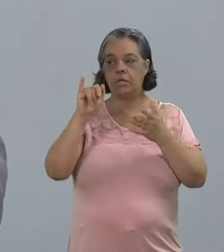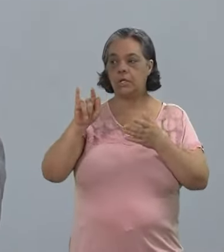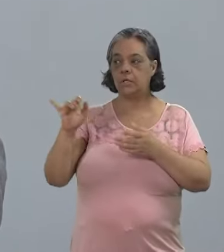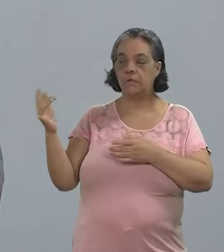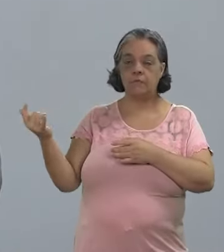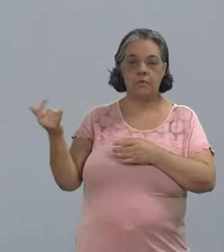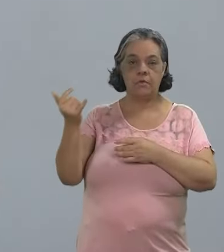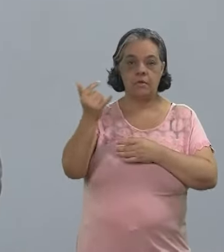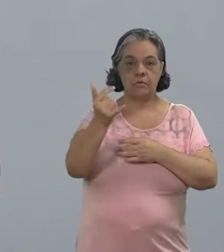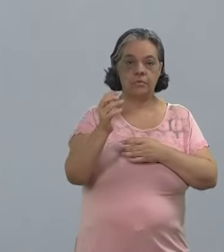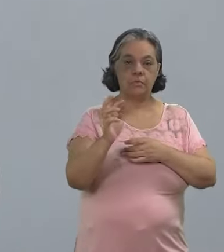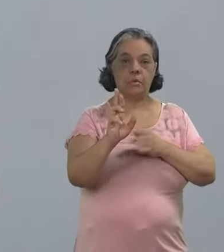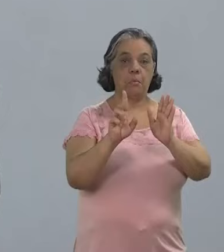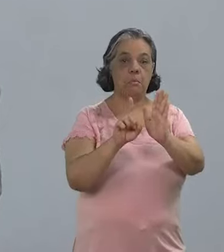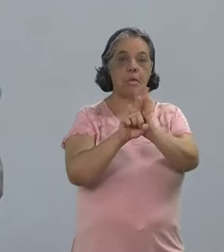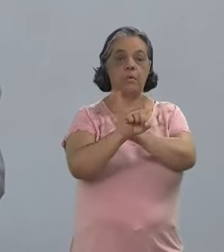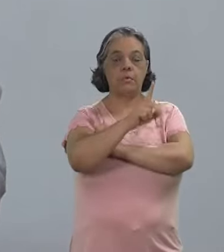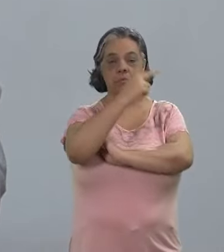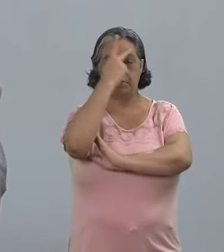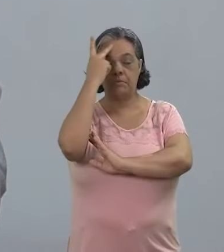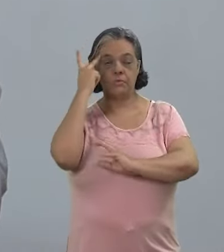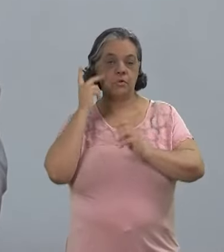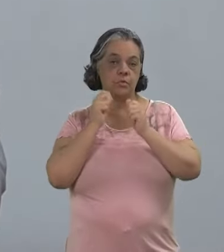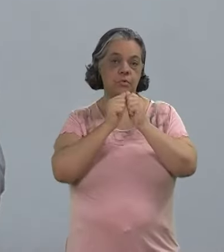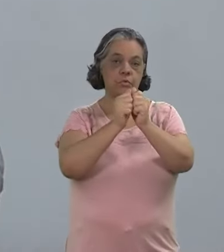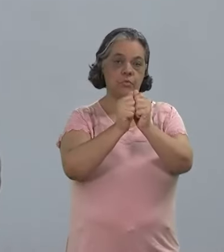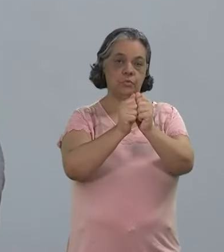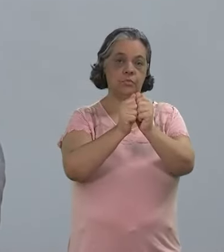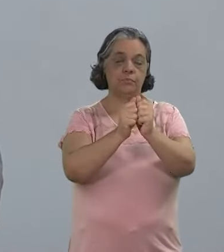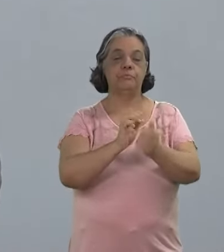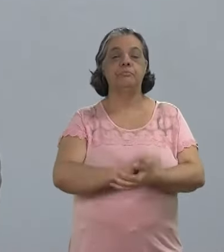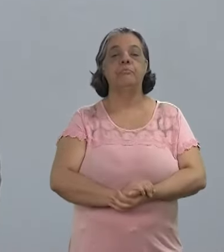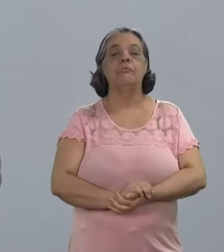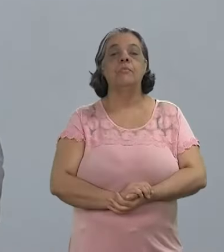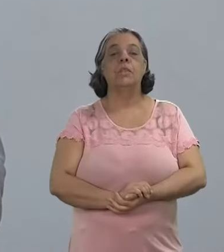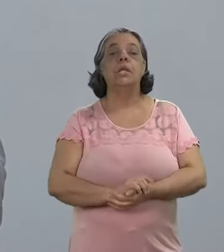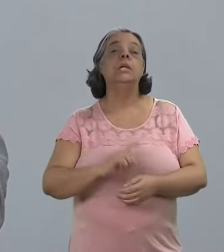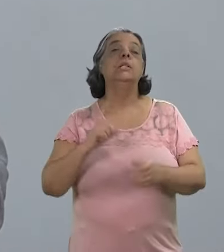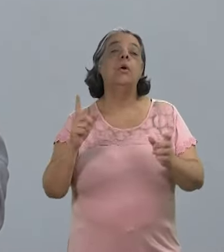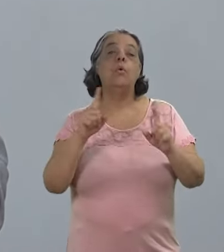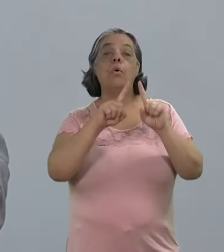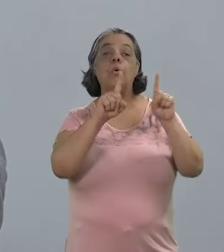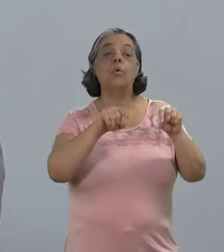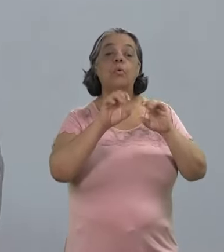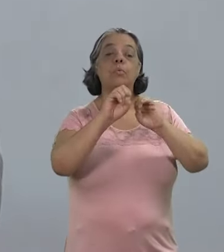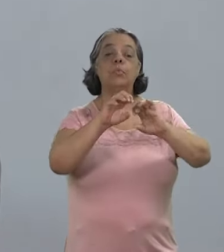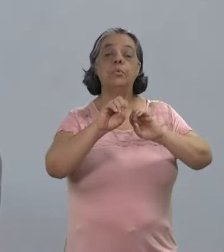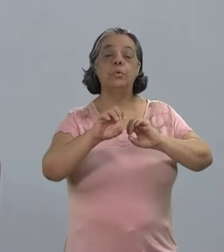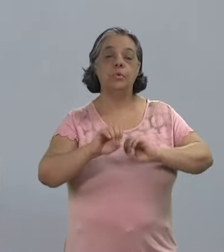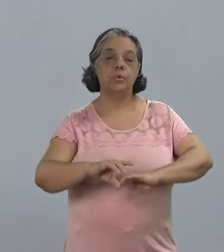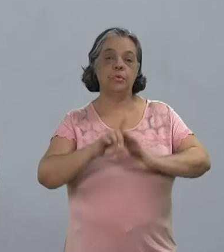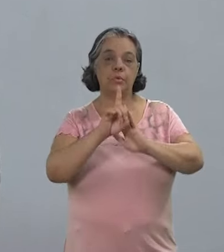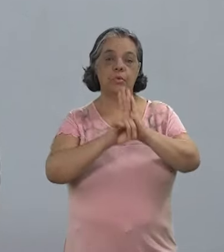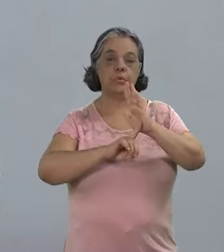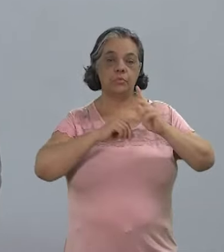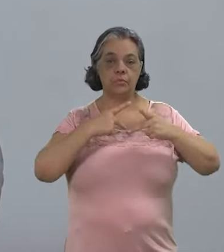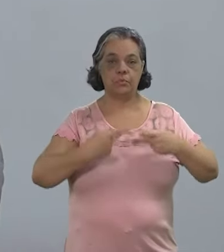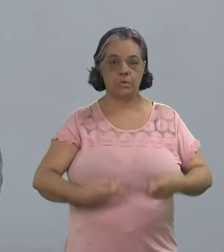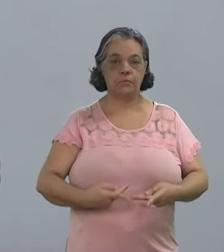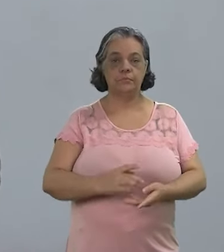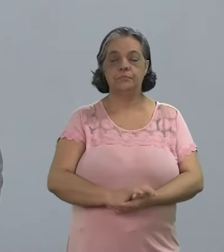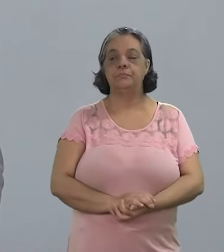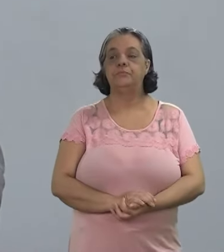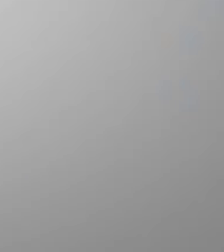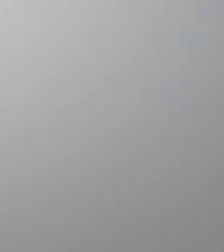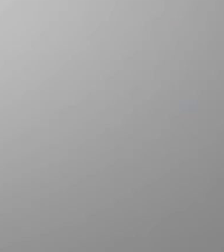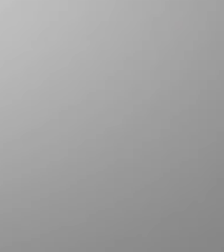Ingrid Xavier e Manuel Moraes respondem a uma pergunta enviada por quem acompanha o nosso programa. É o momento do quadro Educar para os Direitos Humanos com